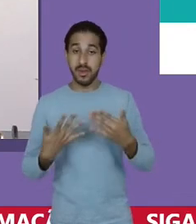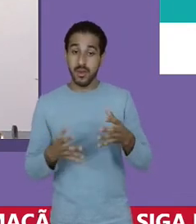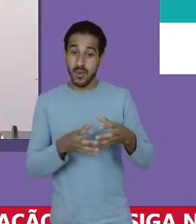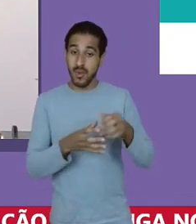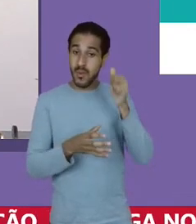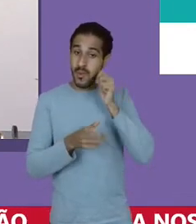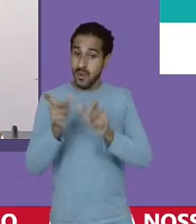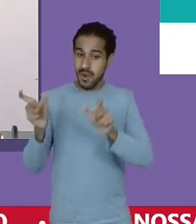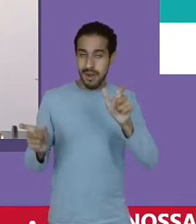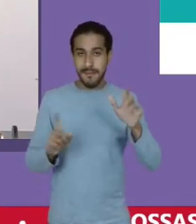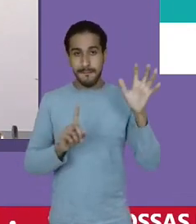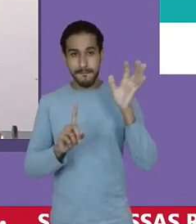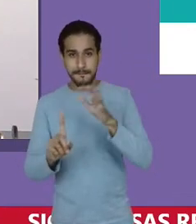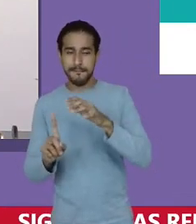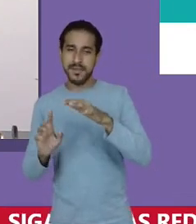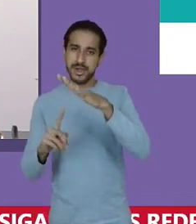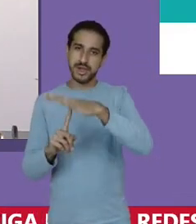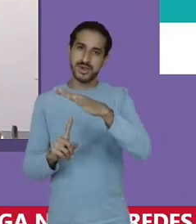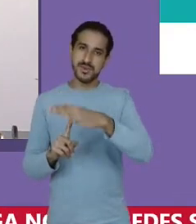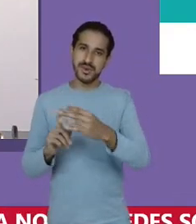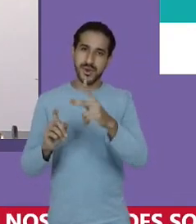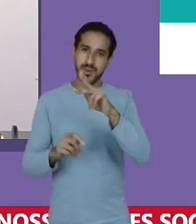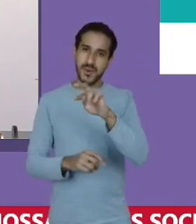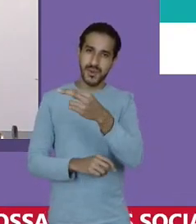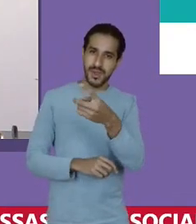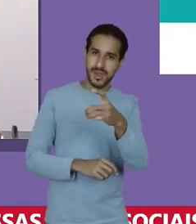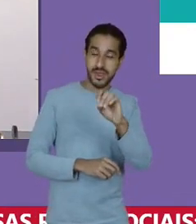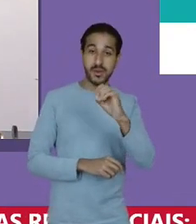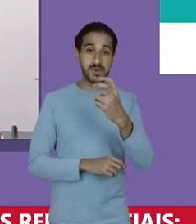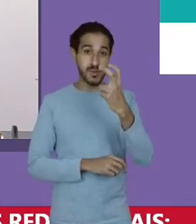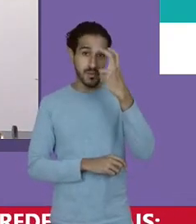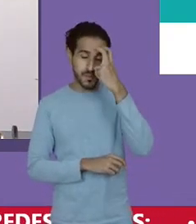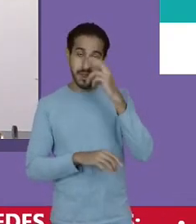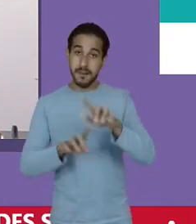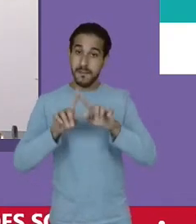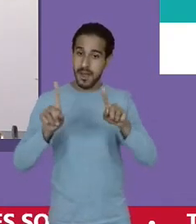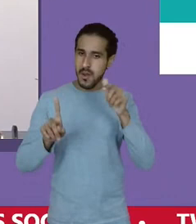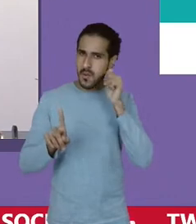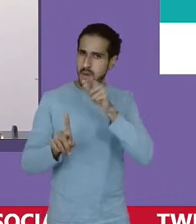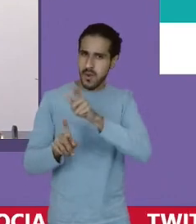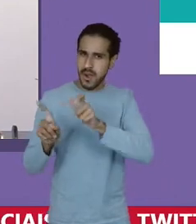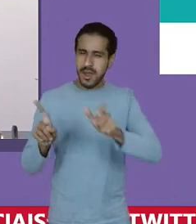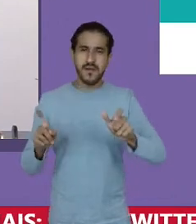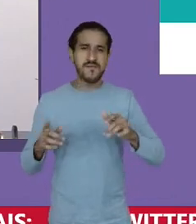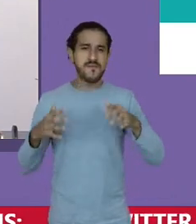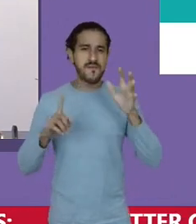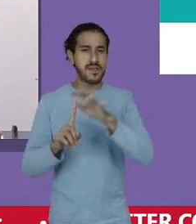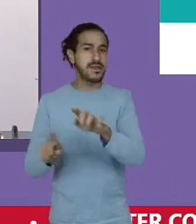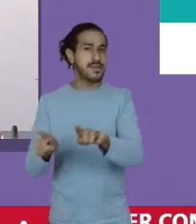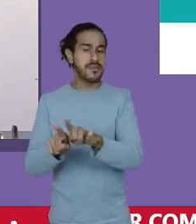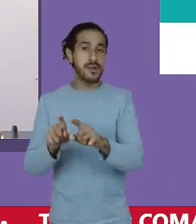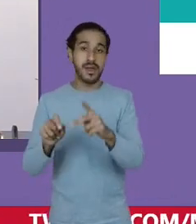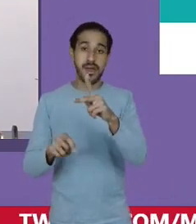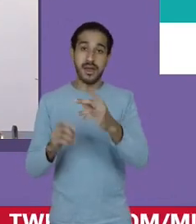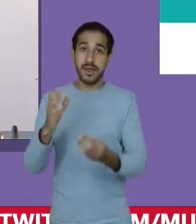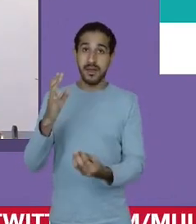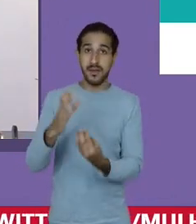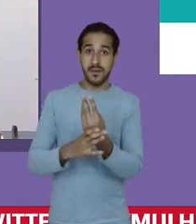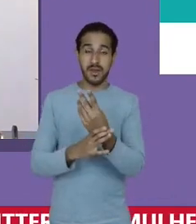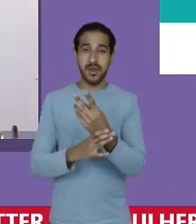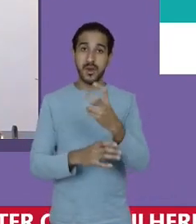mulheres influenciam nesse tipo de produção cultural, mas mulheres têm influenciado fortemente também na